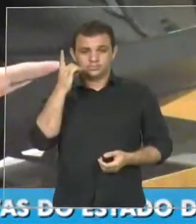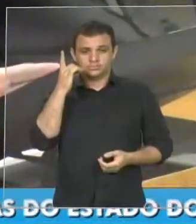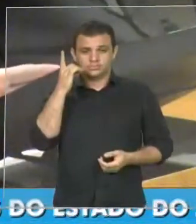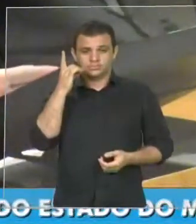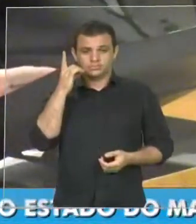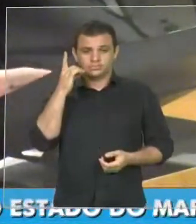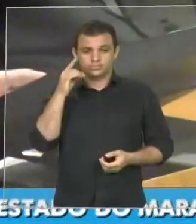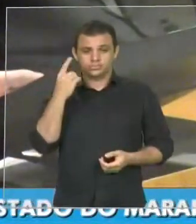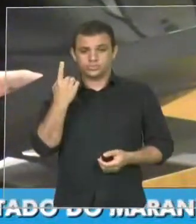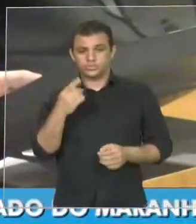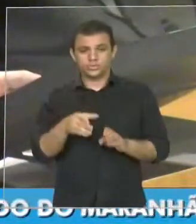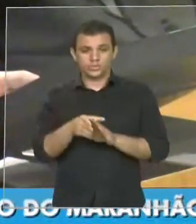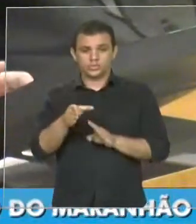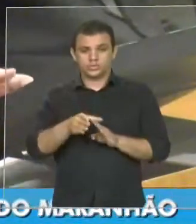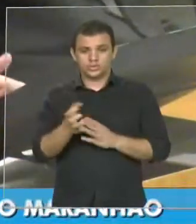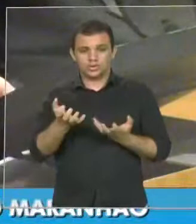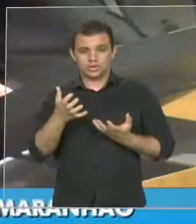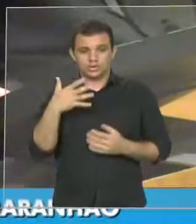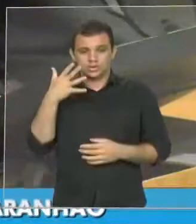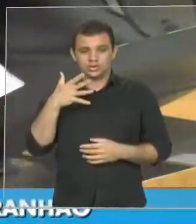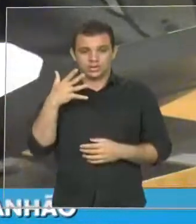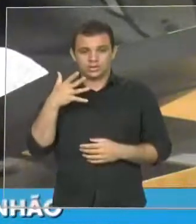Algum conselheiro?